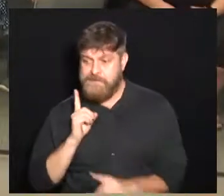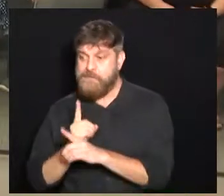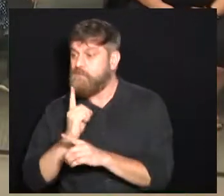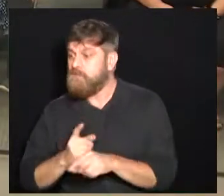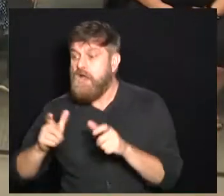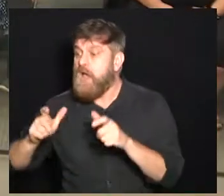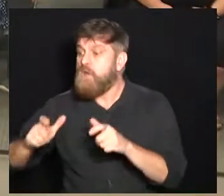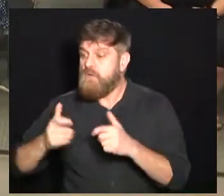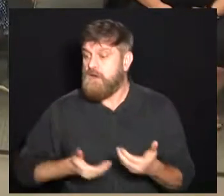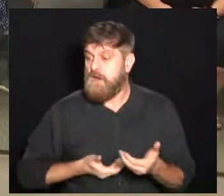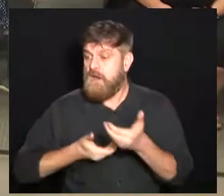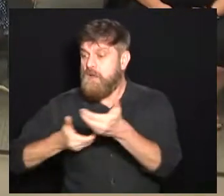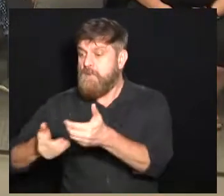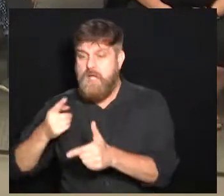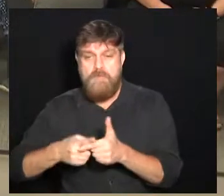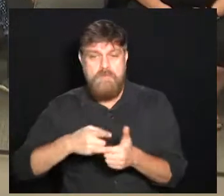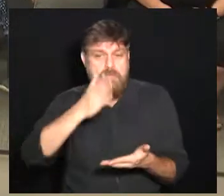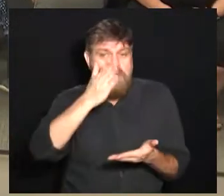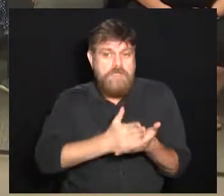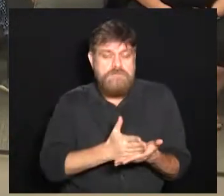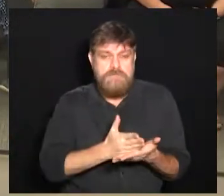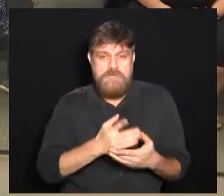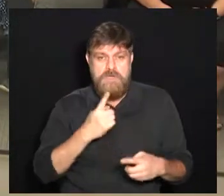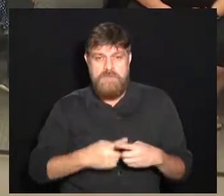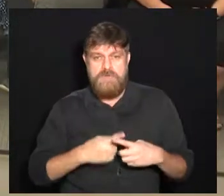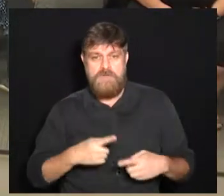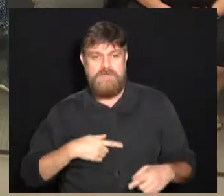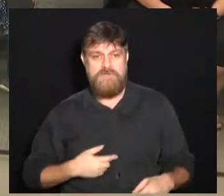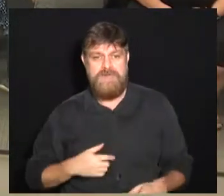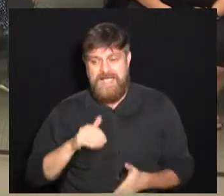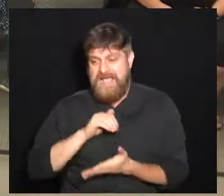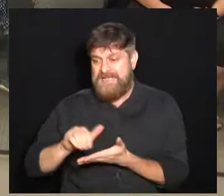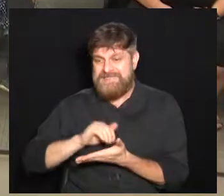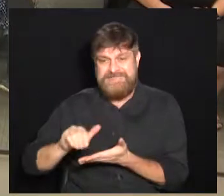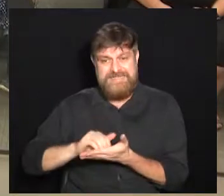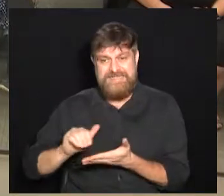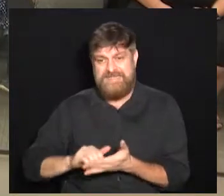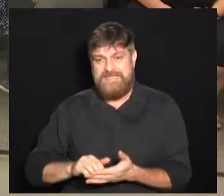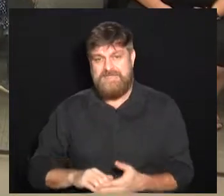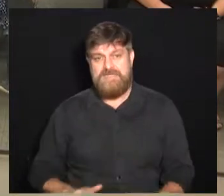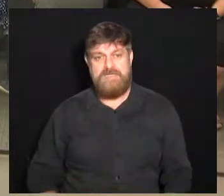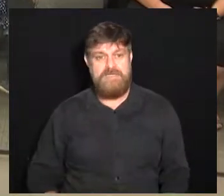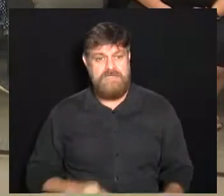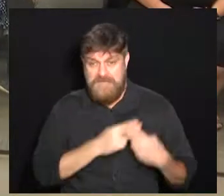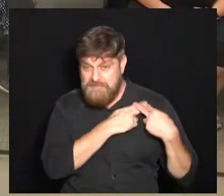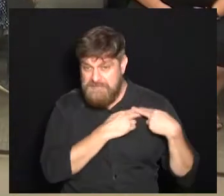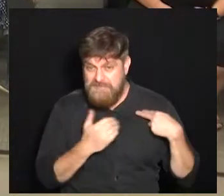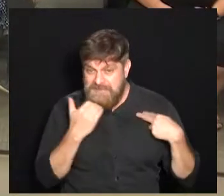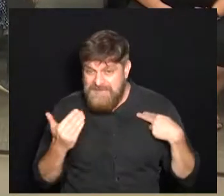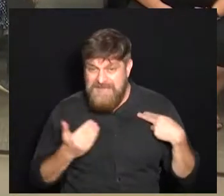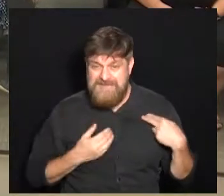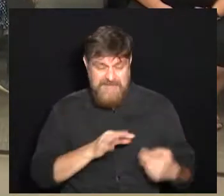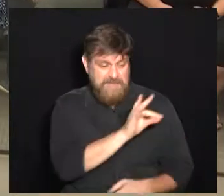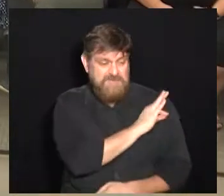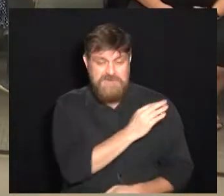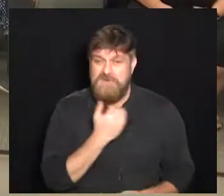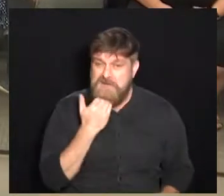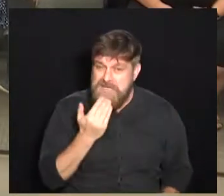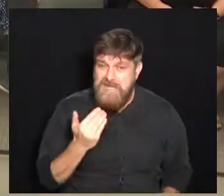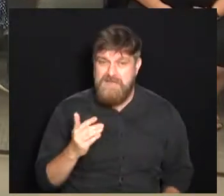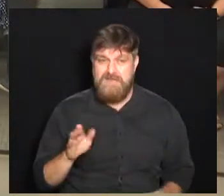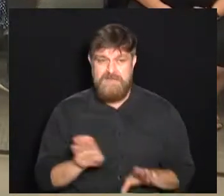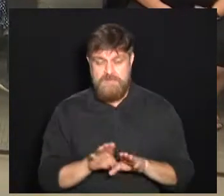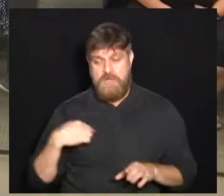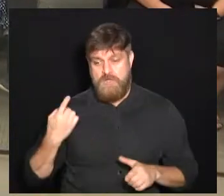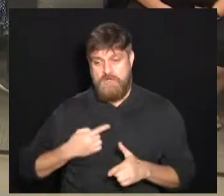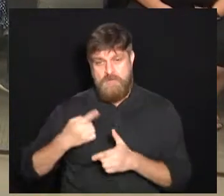jeito de resolver o problema, que não é a secretaria nem a prefeitura que foi buscar essa solução. Então, esta solução que